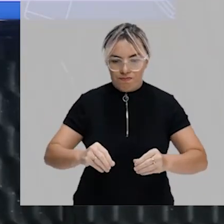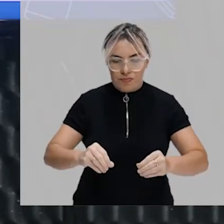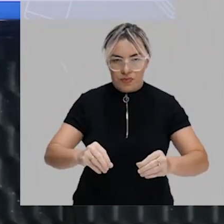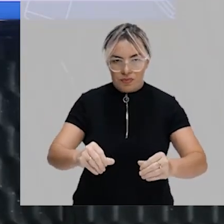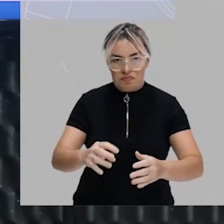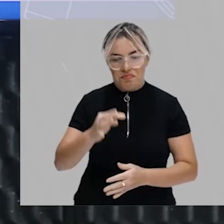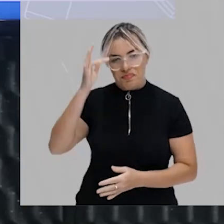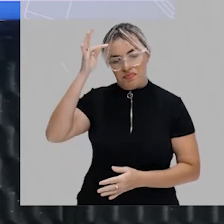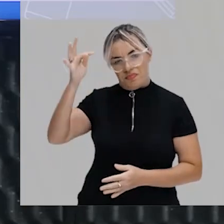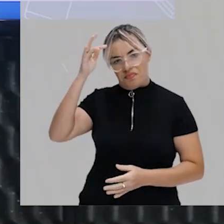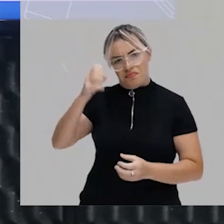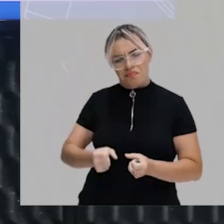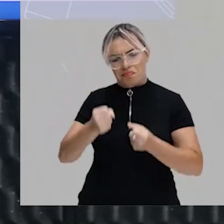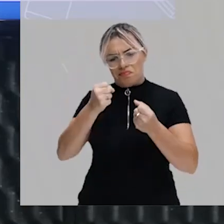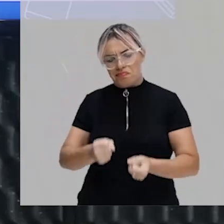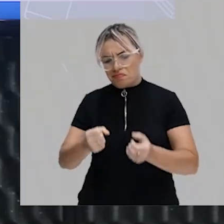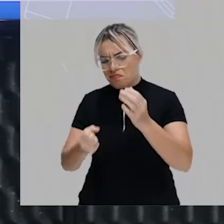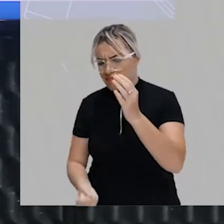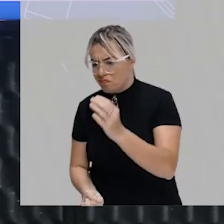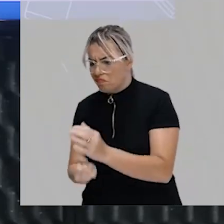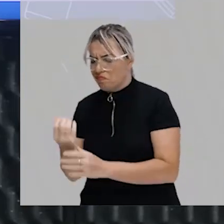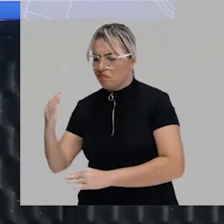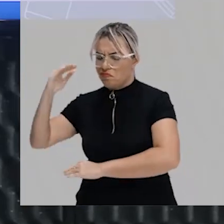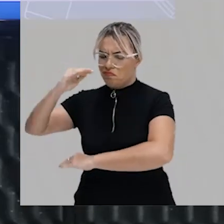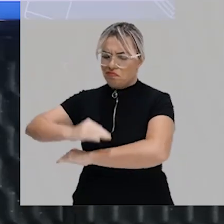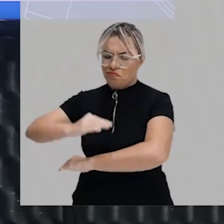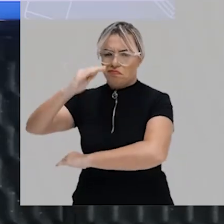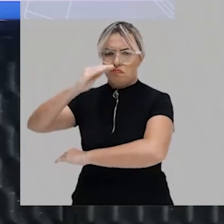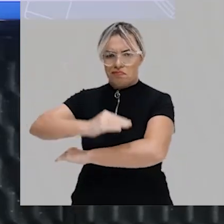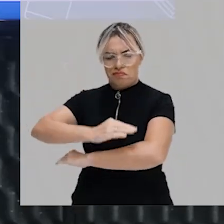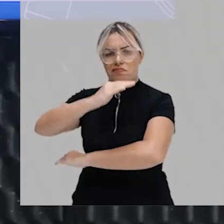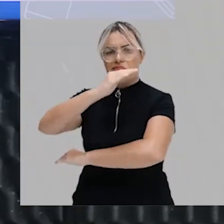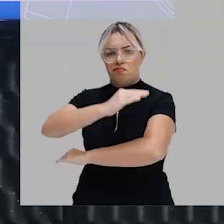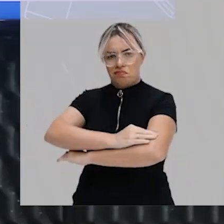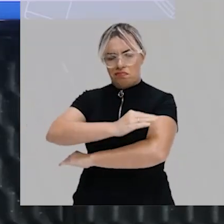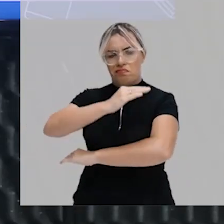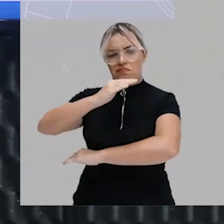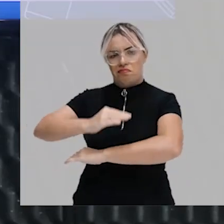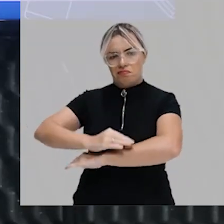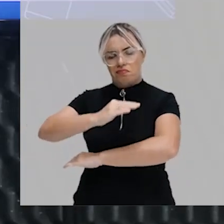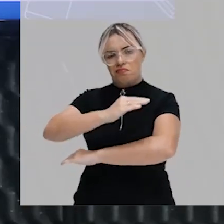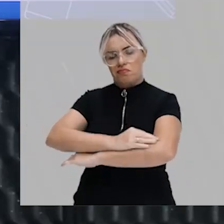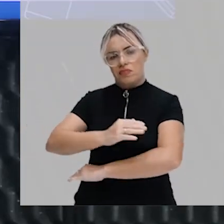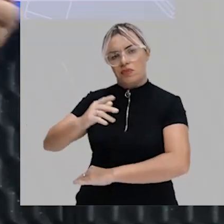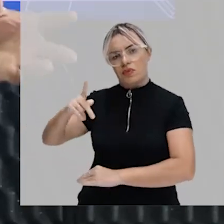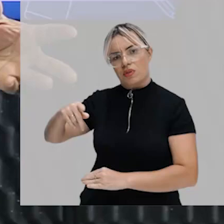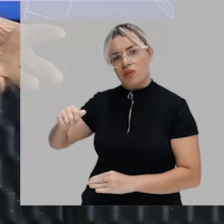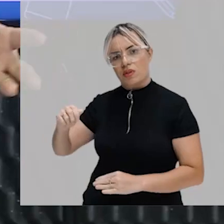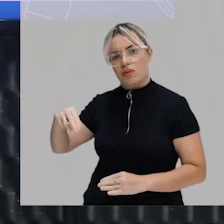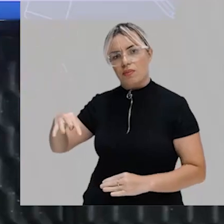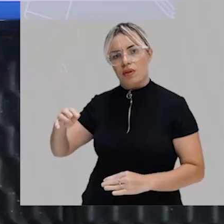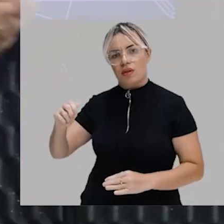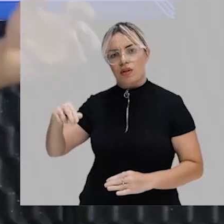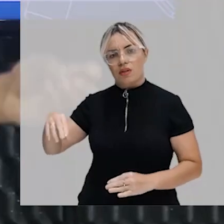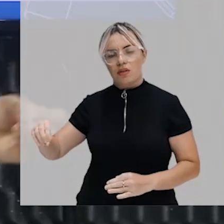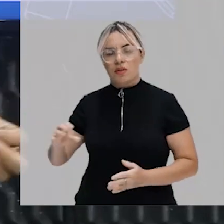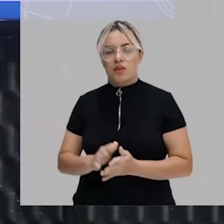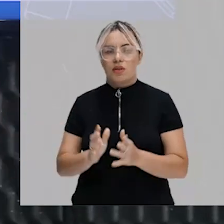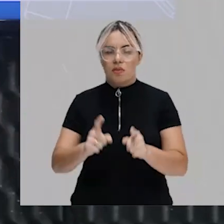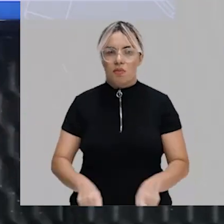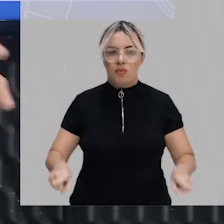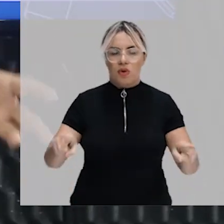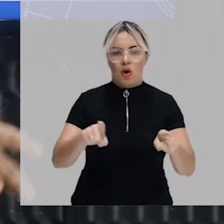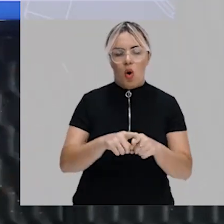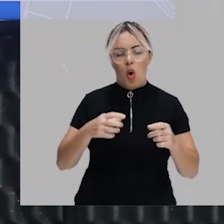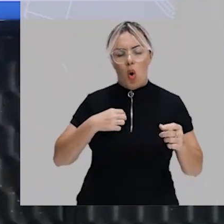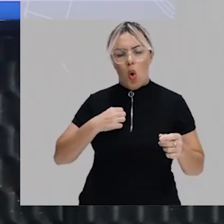teoricamente, originar sapos, rãs e pererecas, né, os animais do pântano. Um resto de roupa suja com um